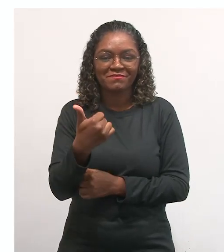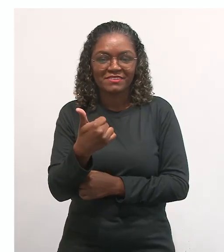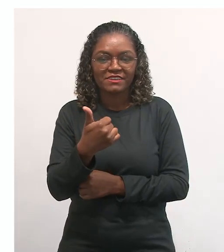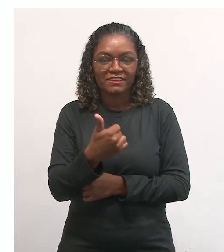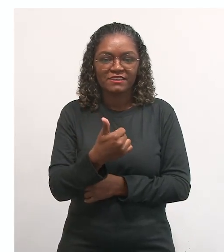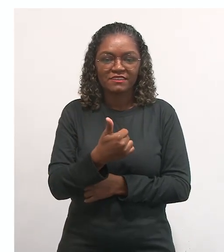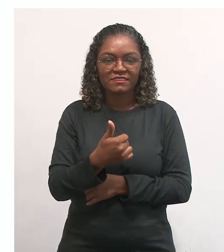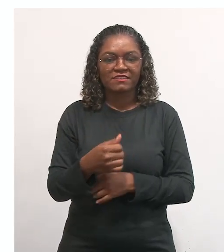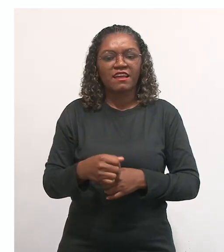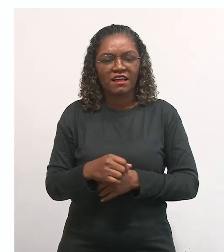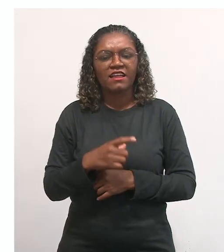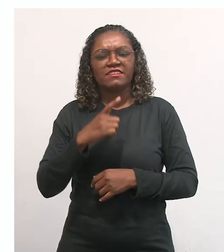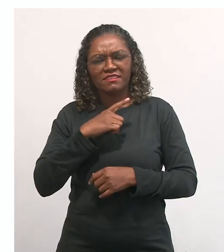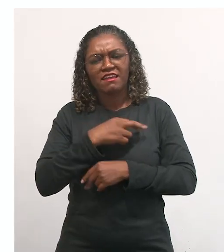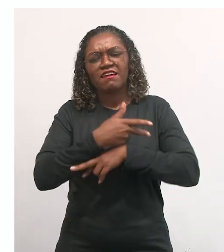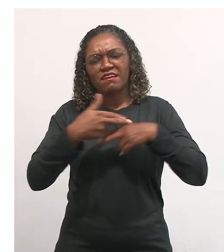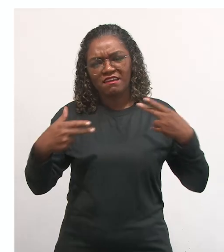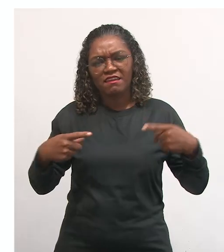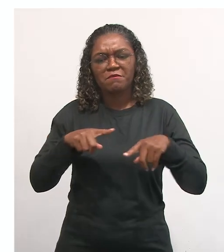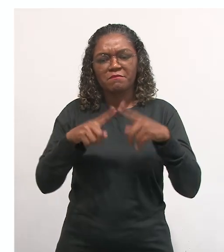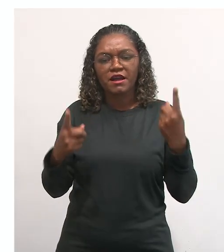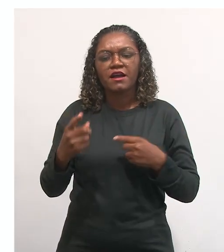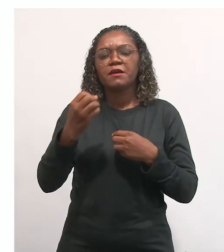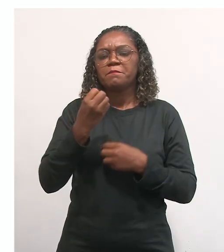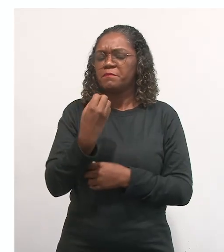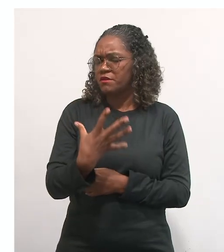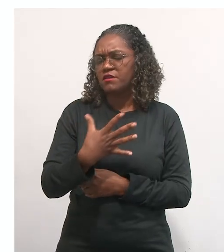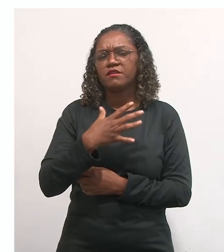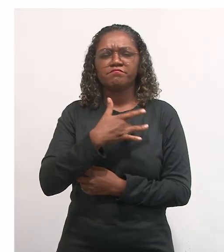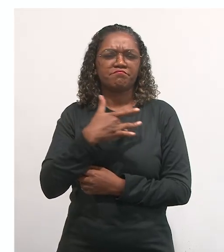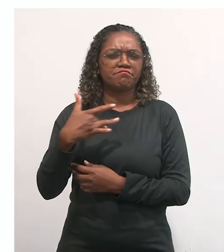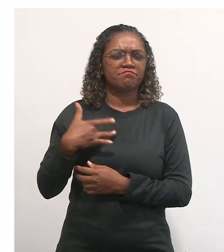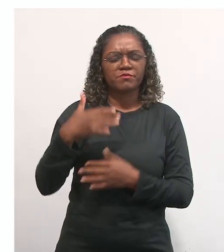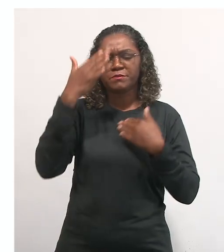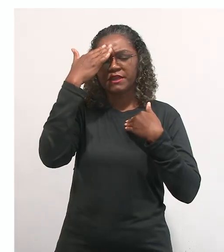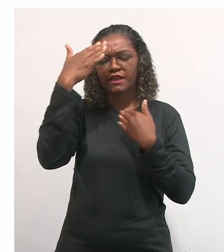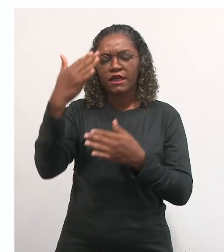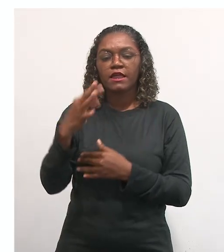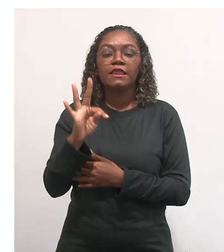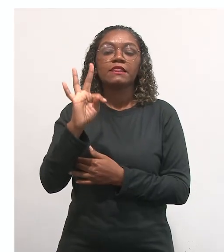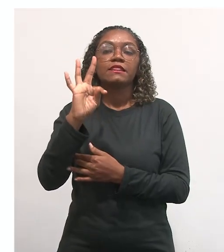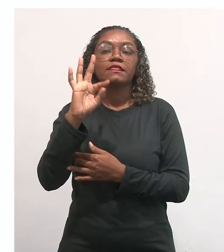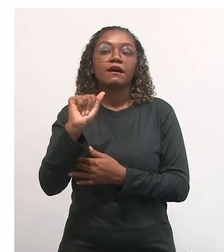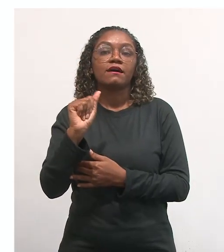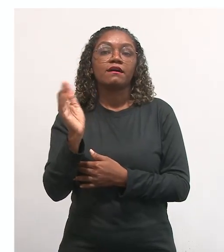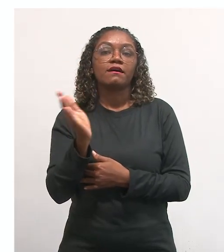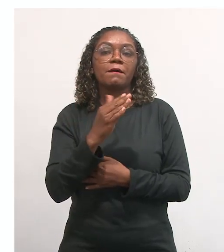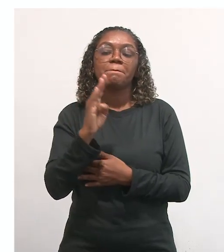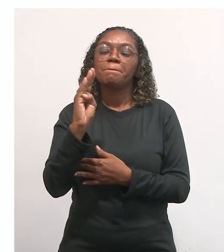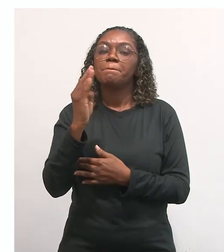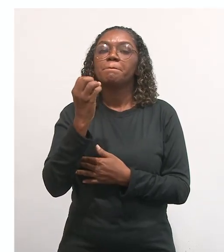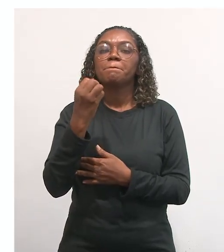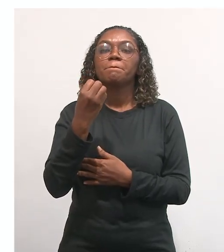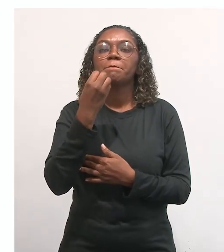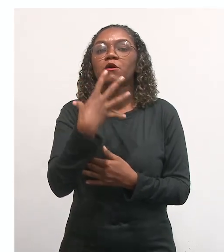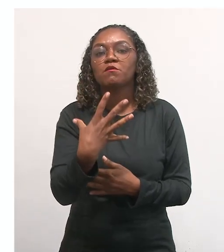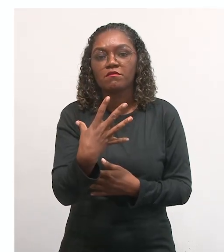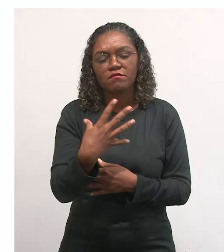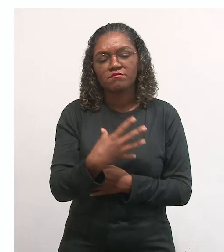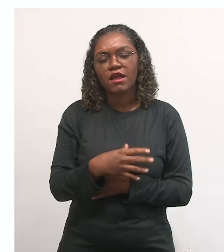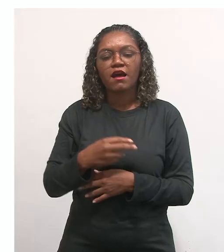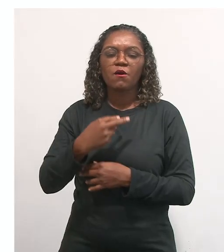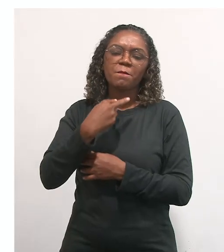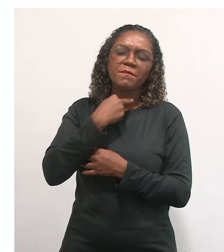fazer mais bem obrigada né ó e tá bom bom tão ocupada comprei alguns